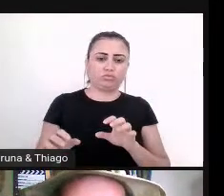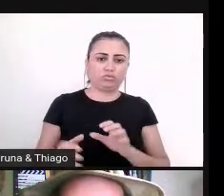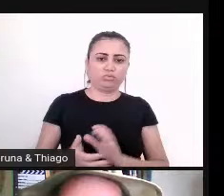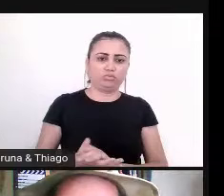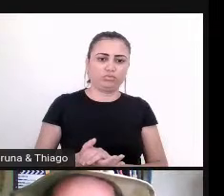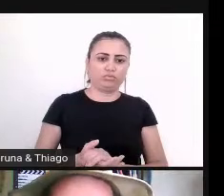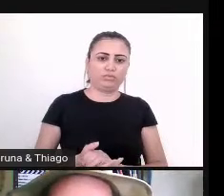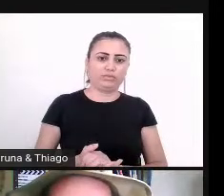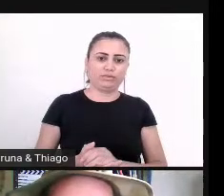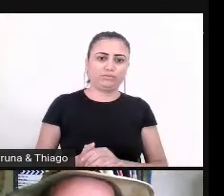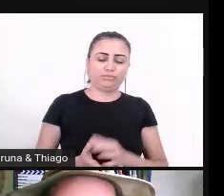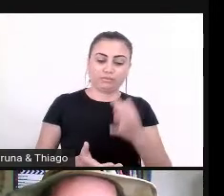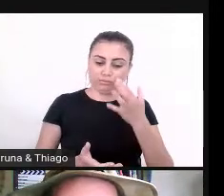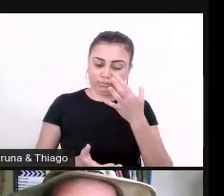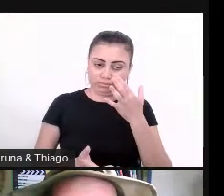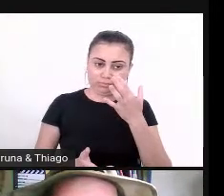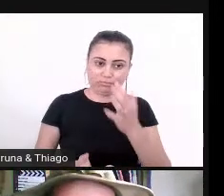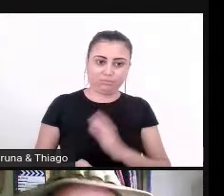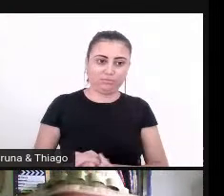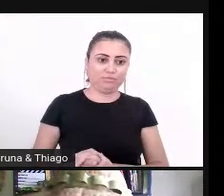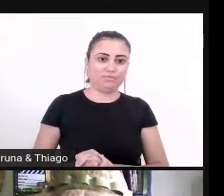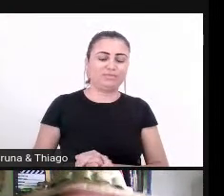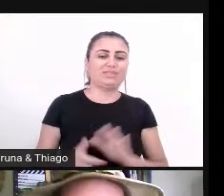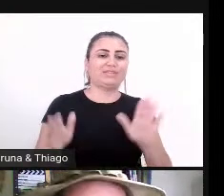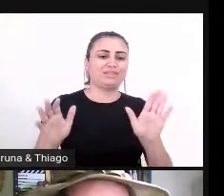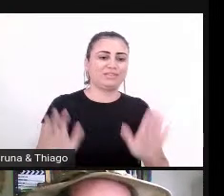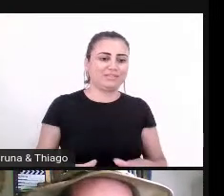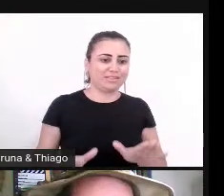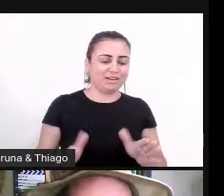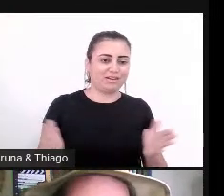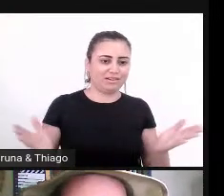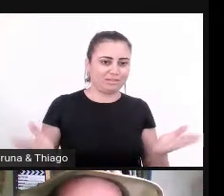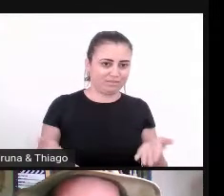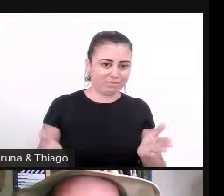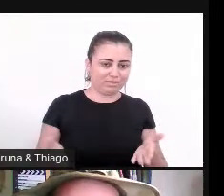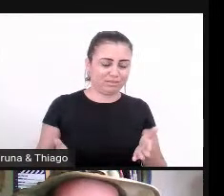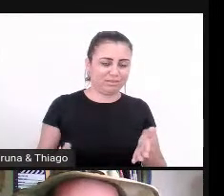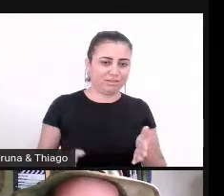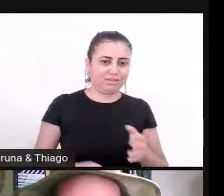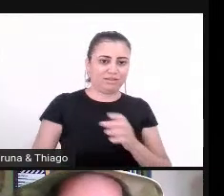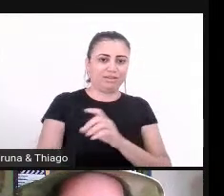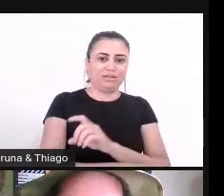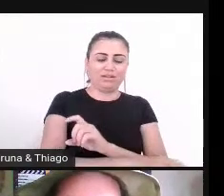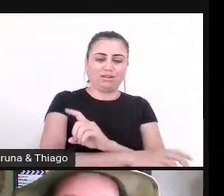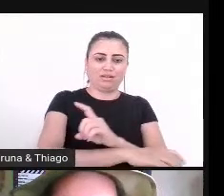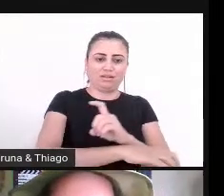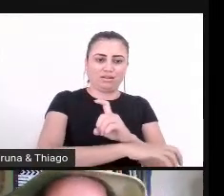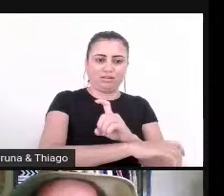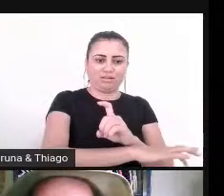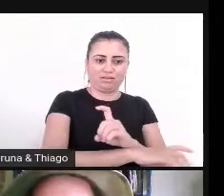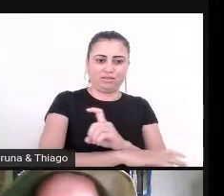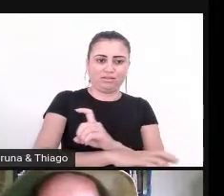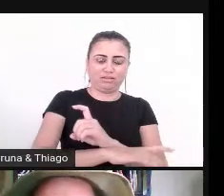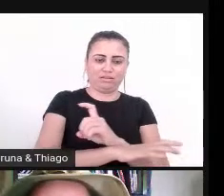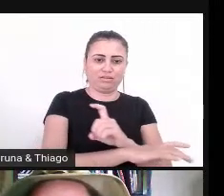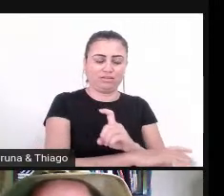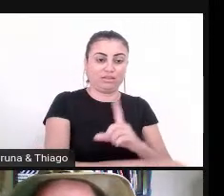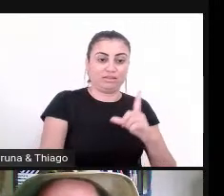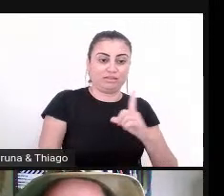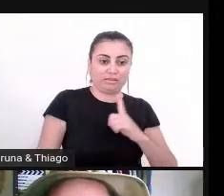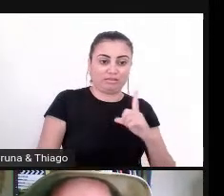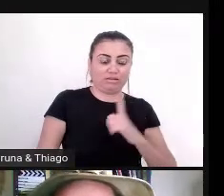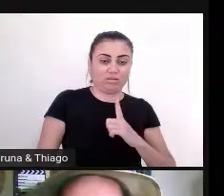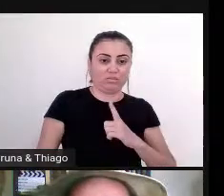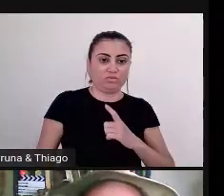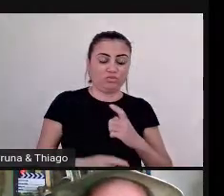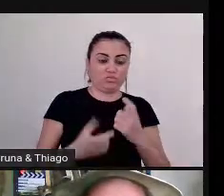uma curiosidade. Já os escorpiões, nós vamos ter um grande problema com o escorpião preto aqui na Amazônia.